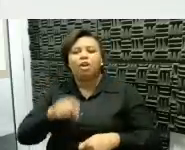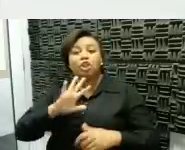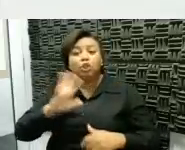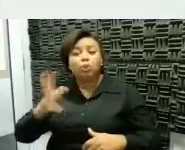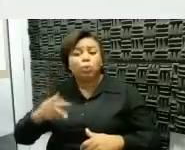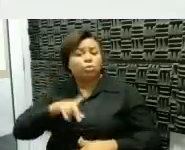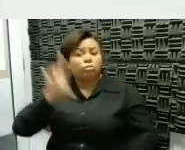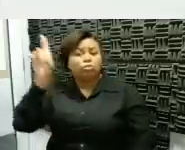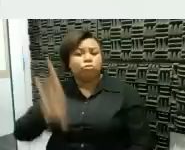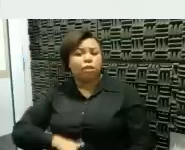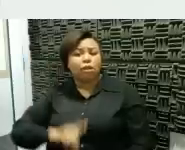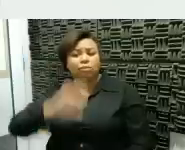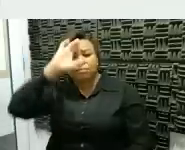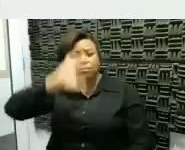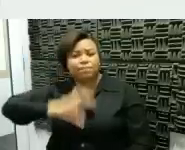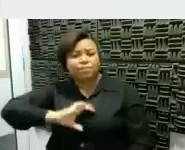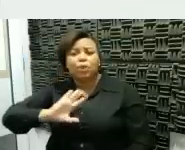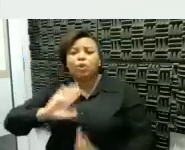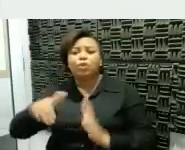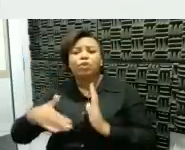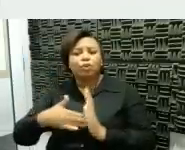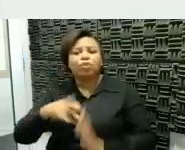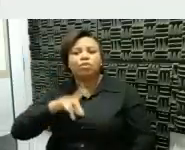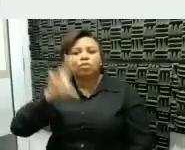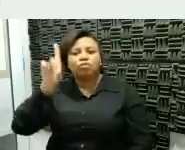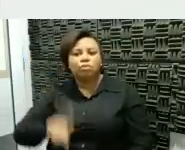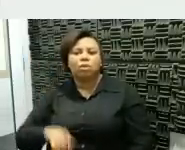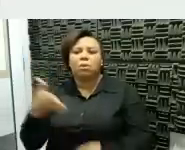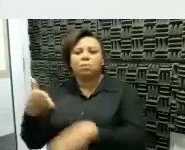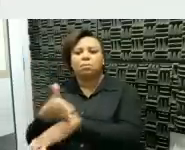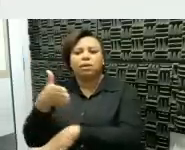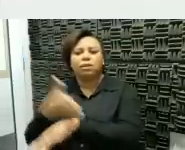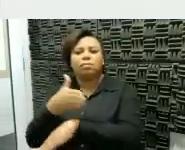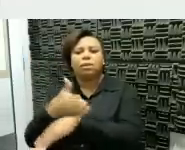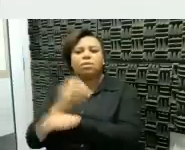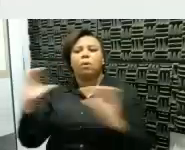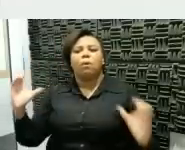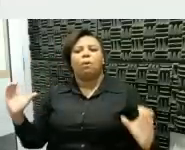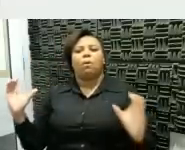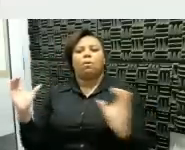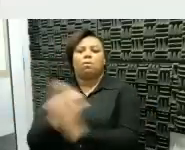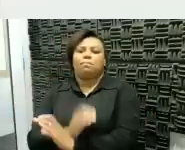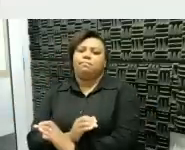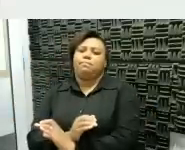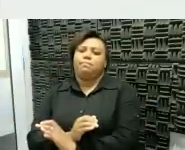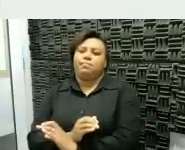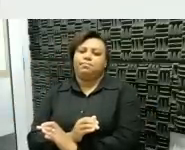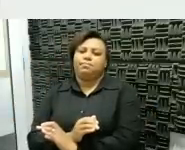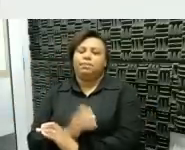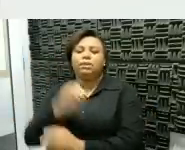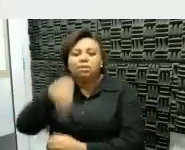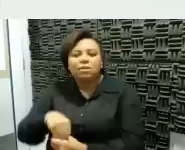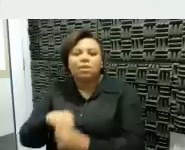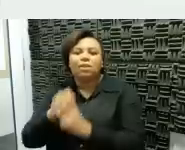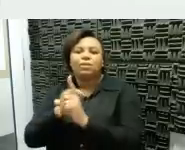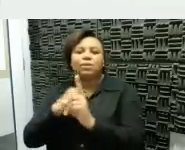direito né da participação plena ã na sociedade de ter direitos sociais